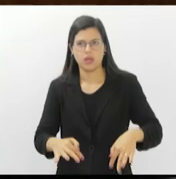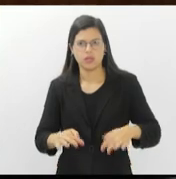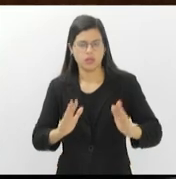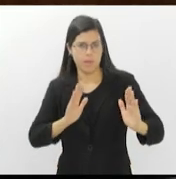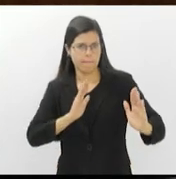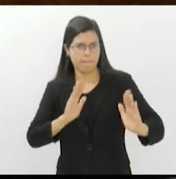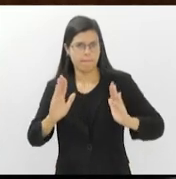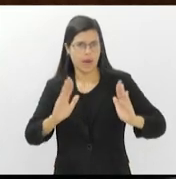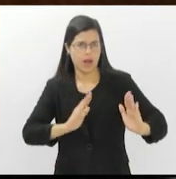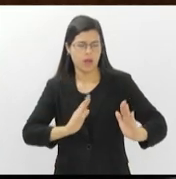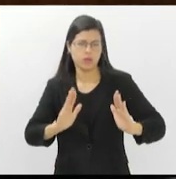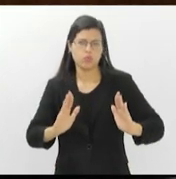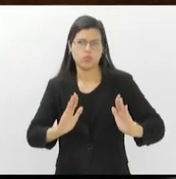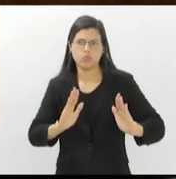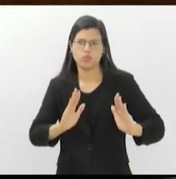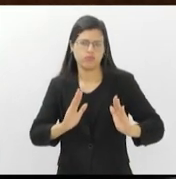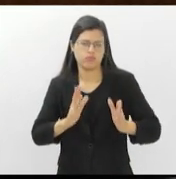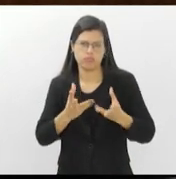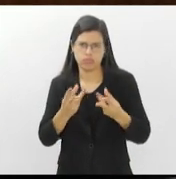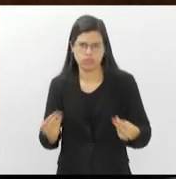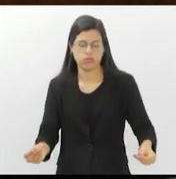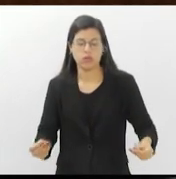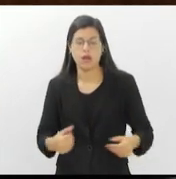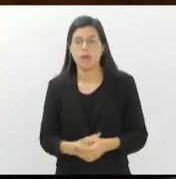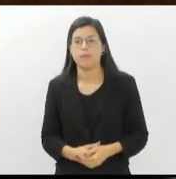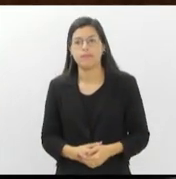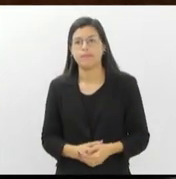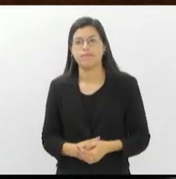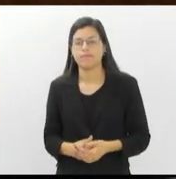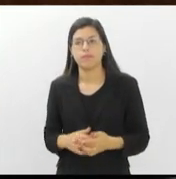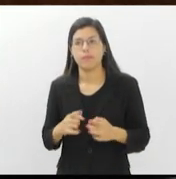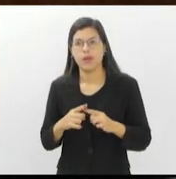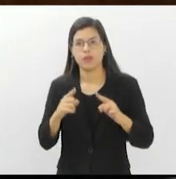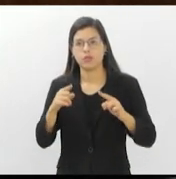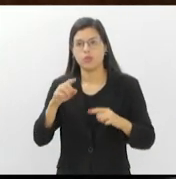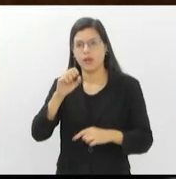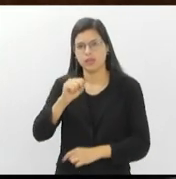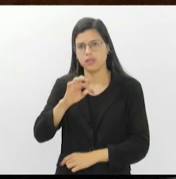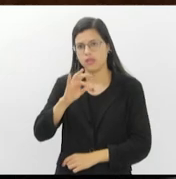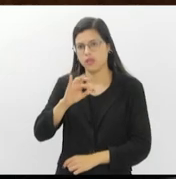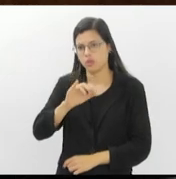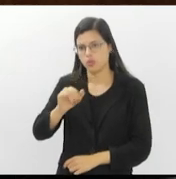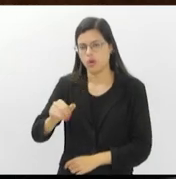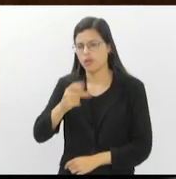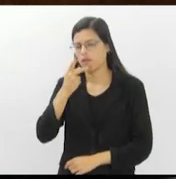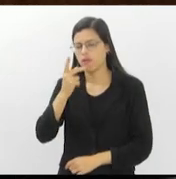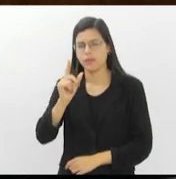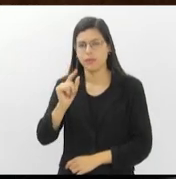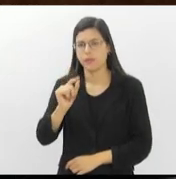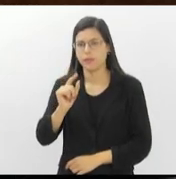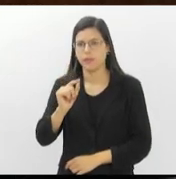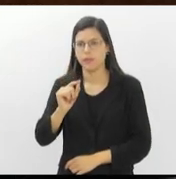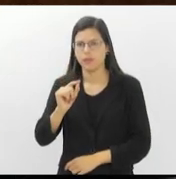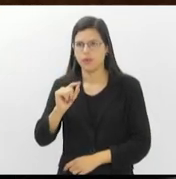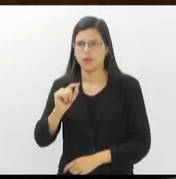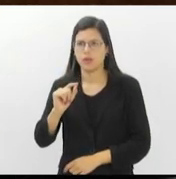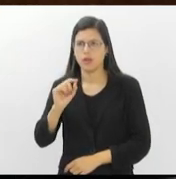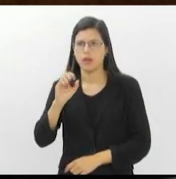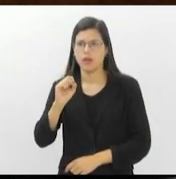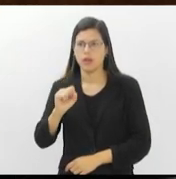prazo prescricional vai embora. Mas o STJ diz o seguinte: assim não decorreu o